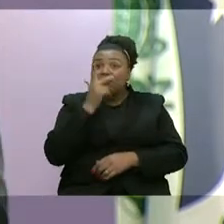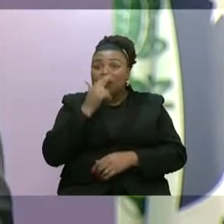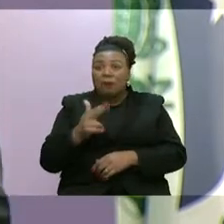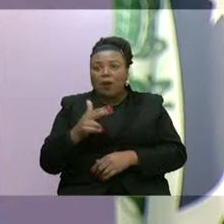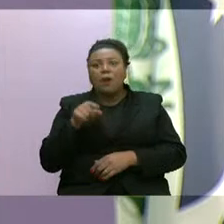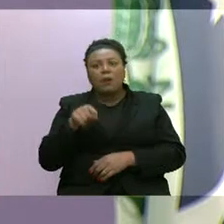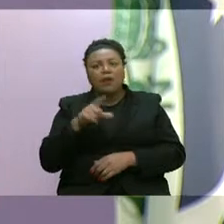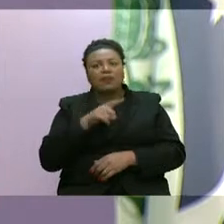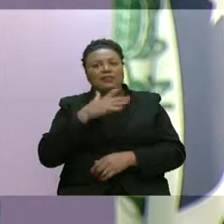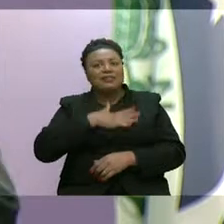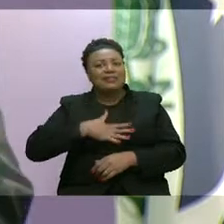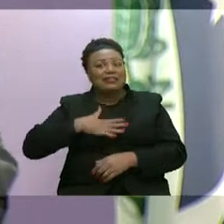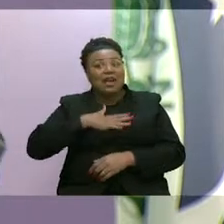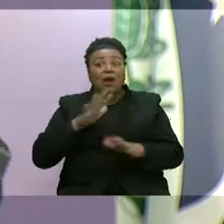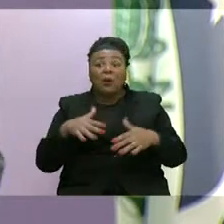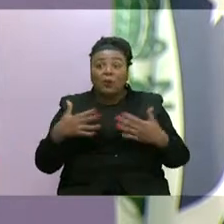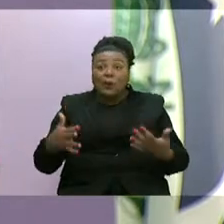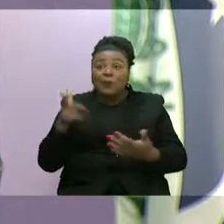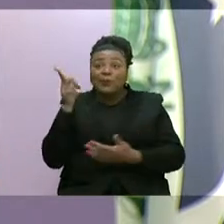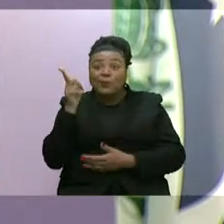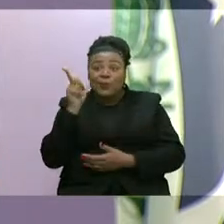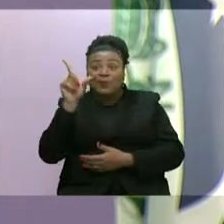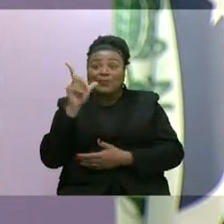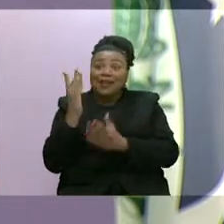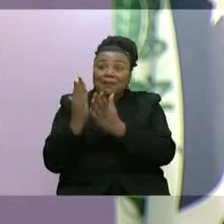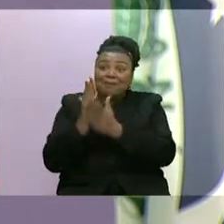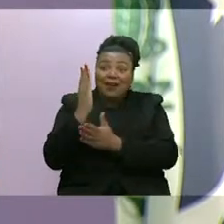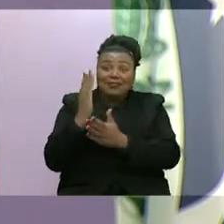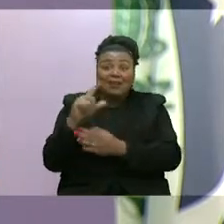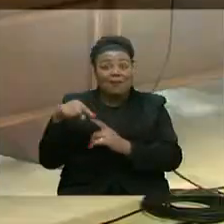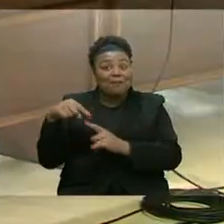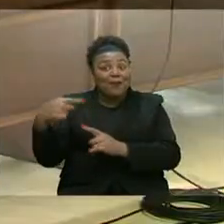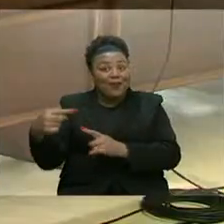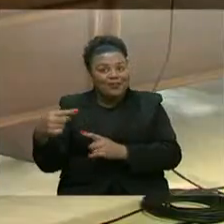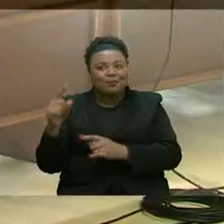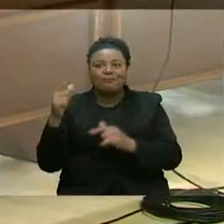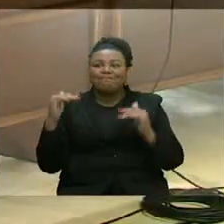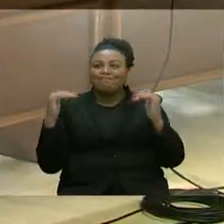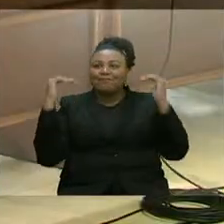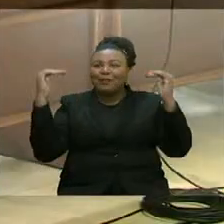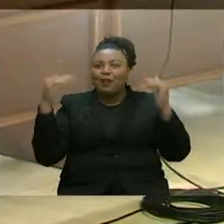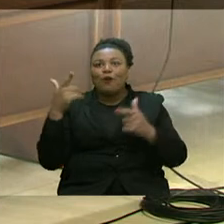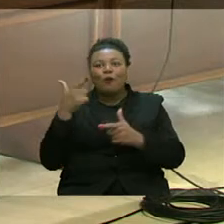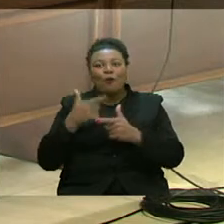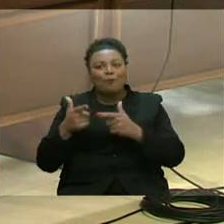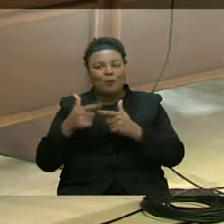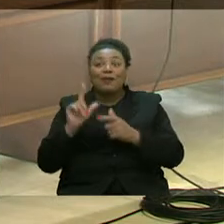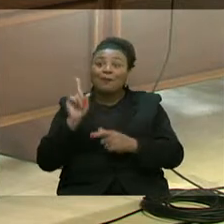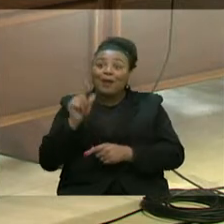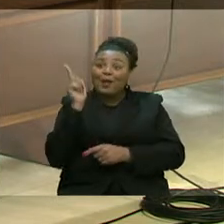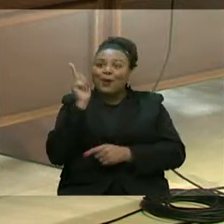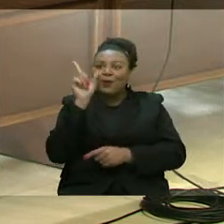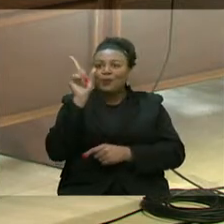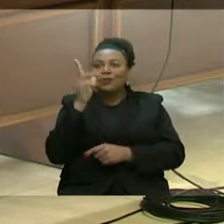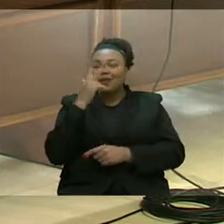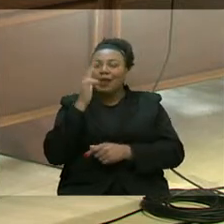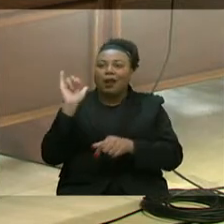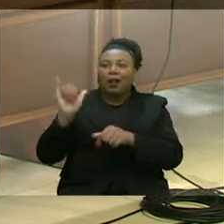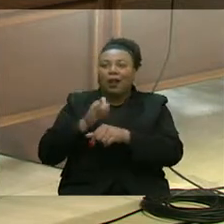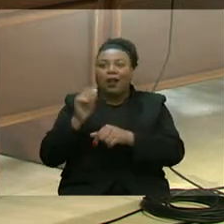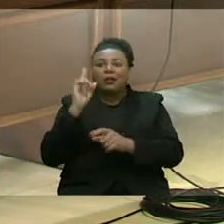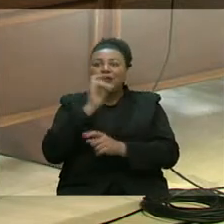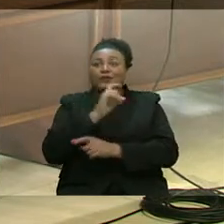ele fica muito satisfeito quando ele consegue passar para o próximo nível. O problema é conseguir driblar